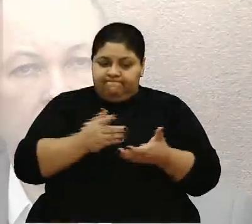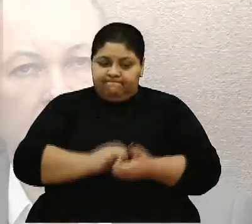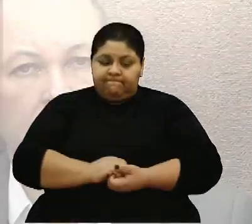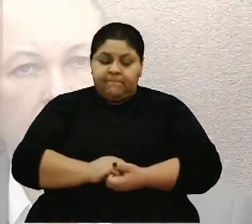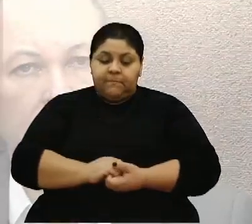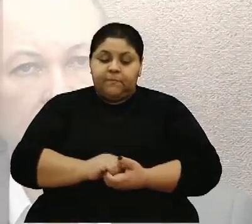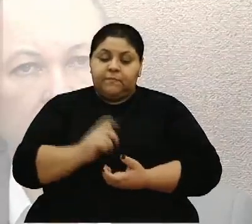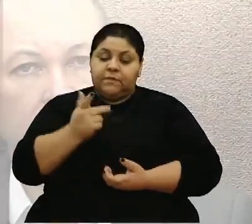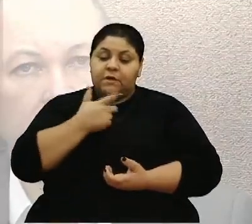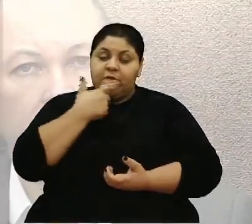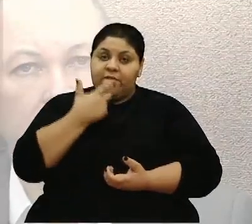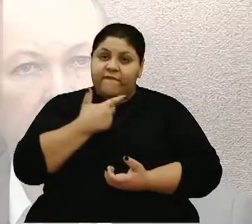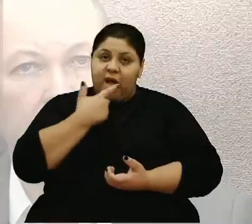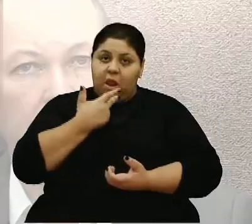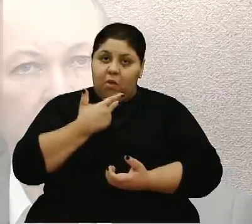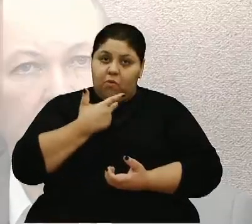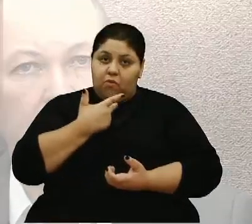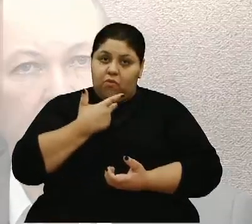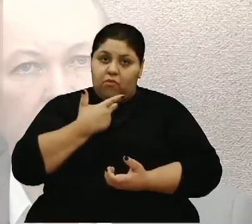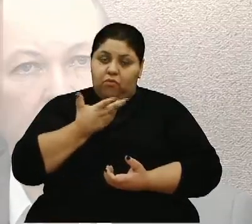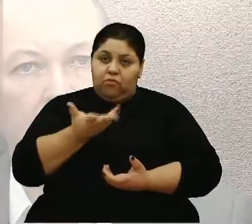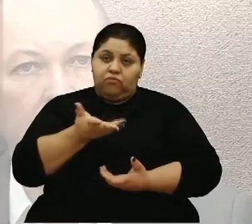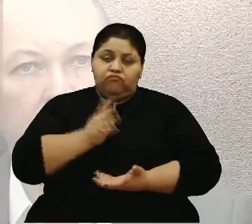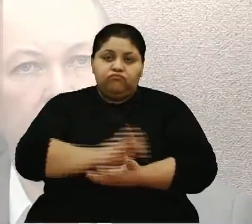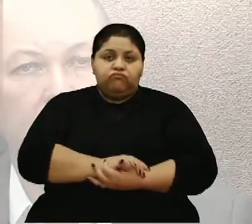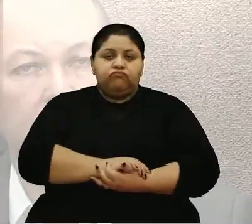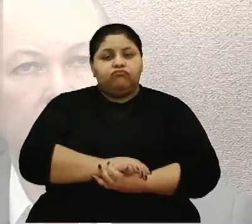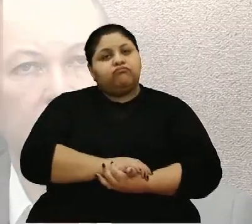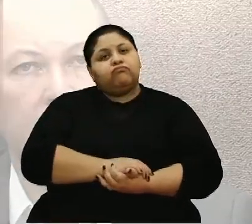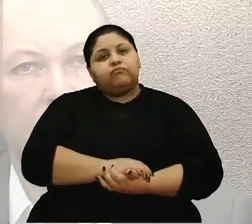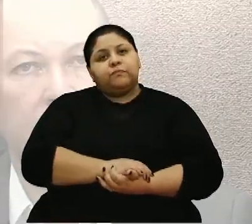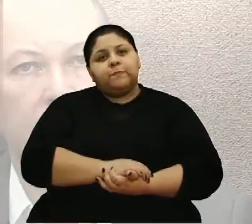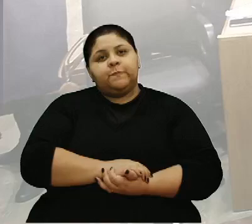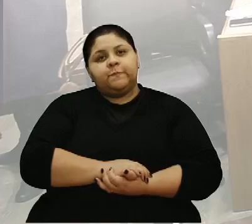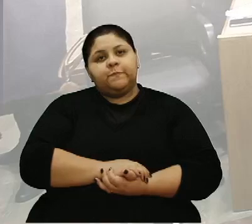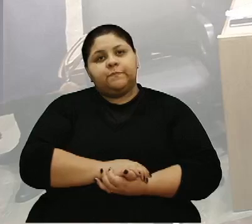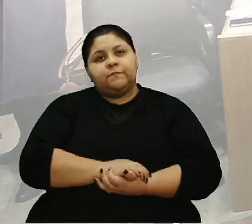digo que de uma forma